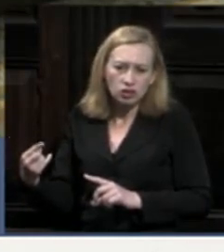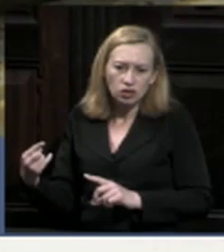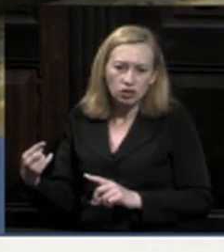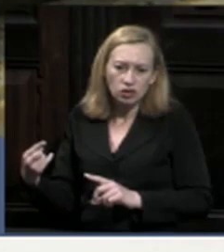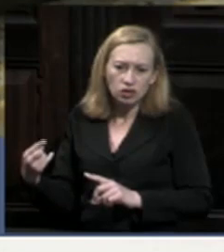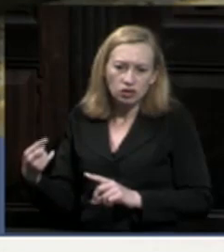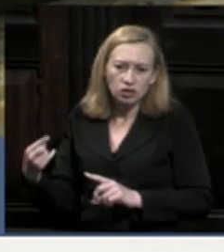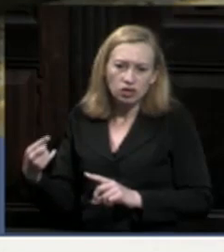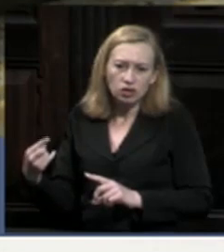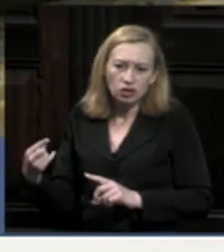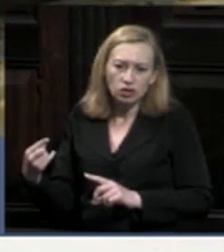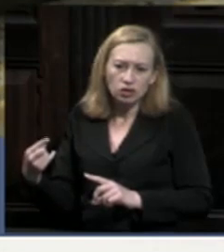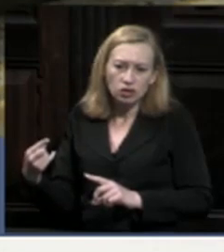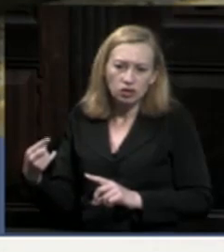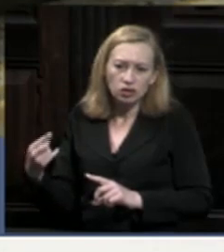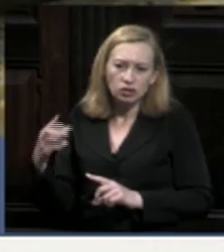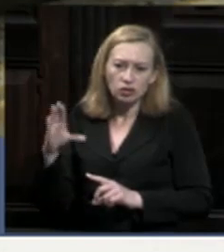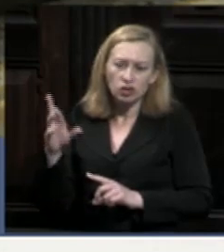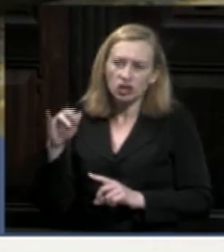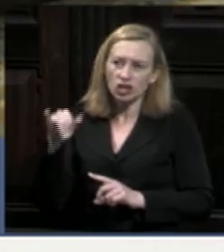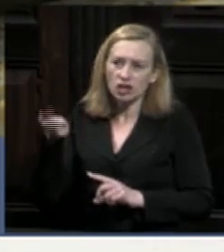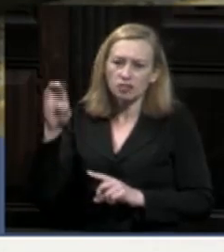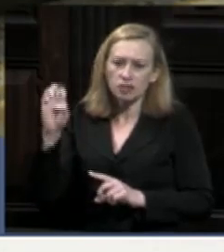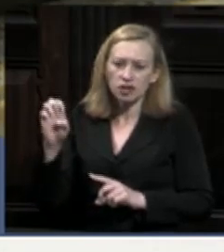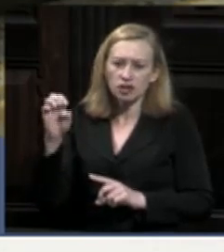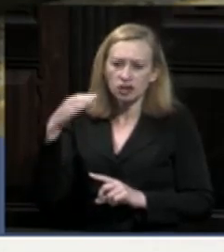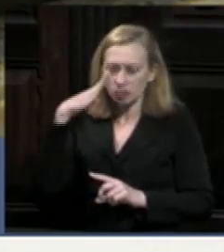e ninguém fala nada